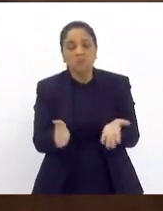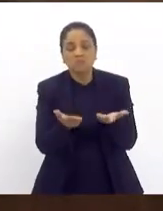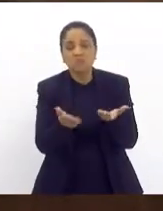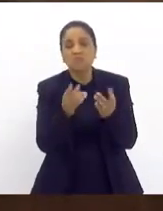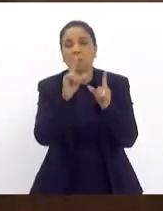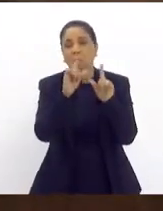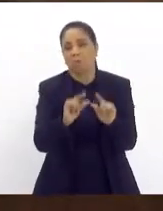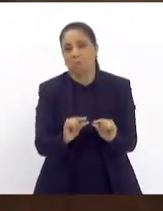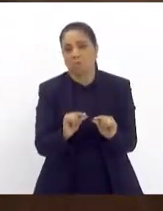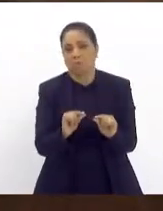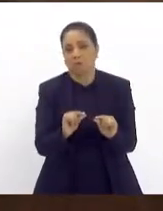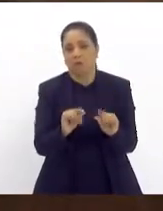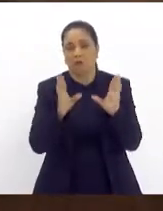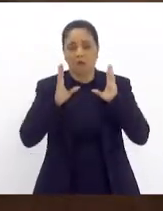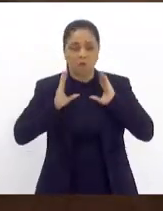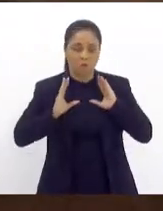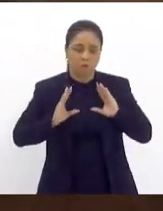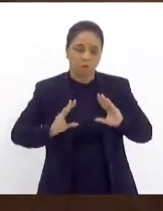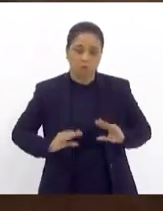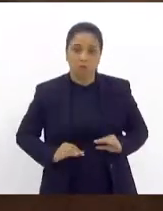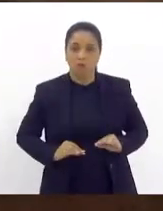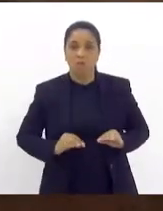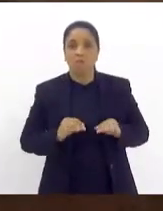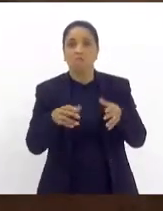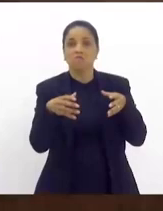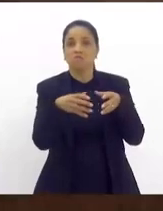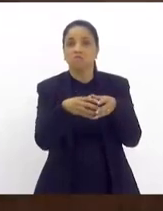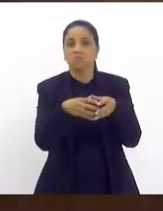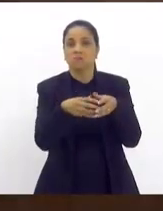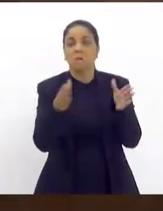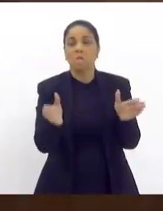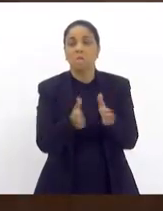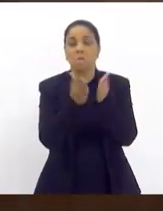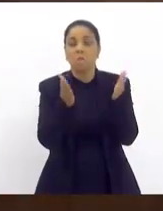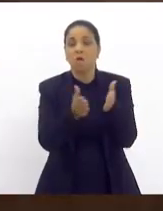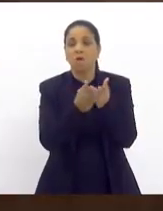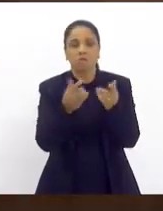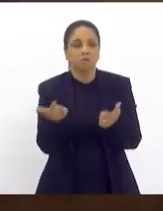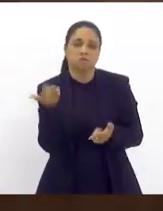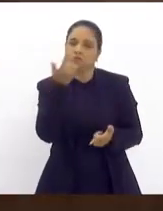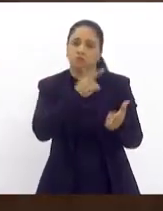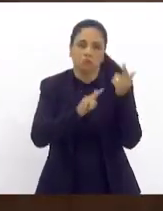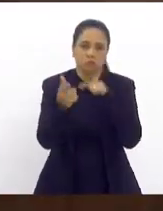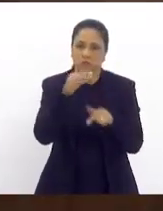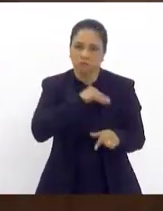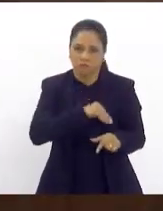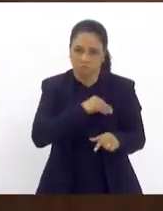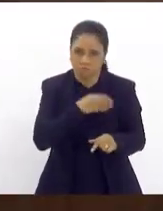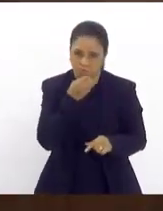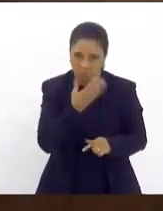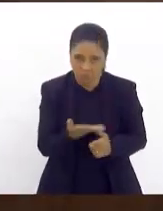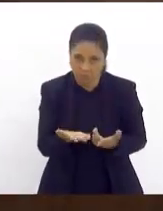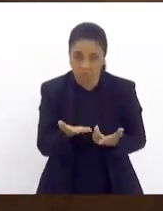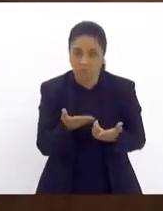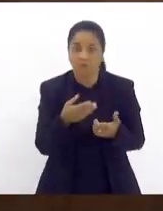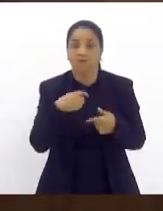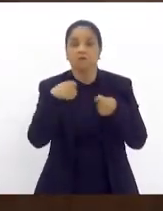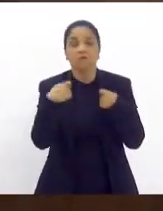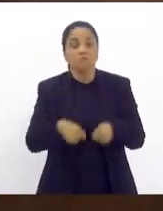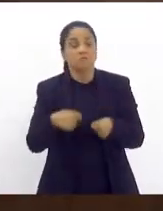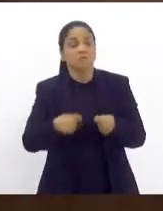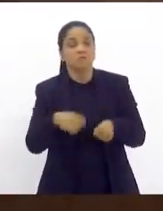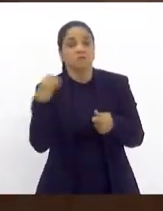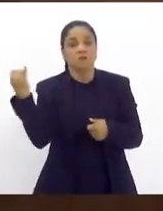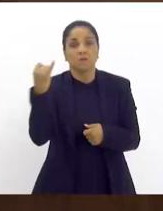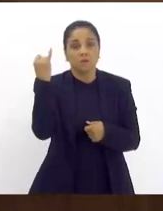diante de uma classe trabalhadora empobrecida que não pode gerar demanda efetiva então é muito importante que o conjunto das